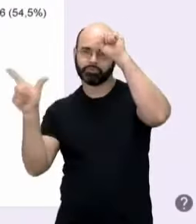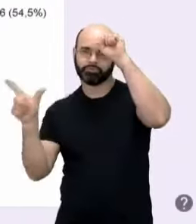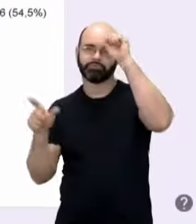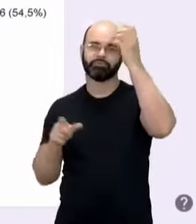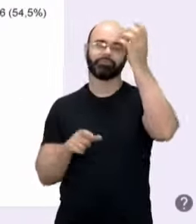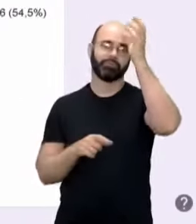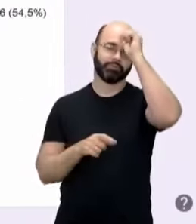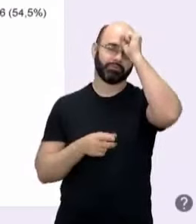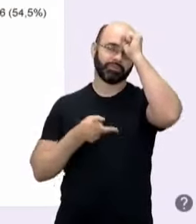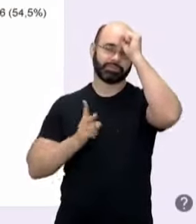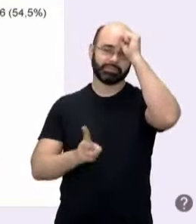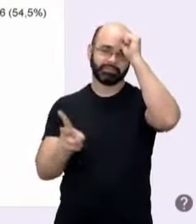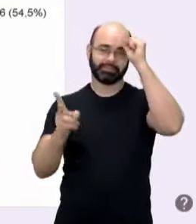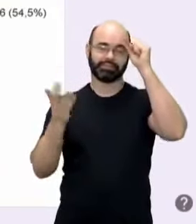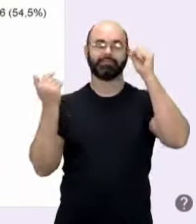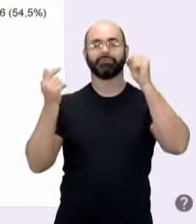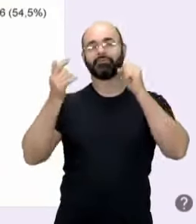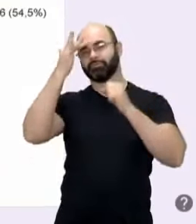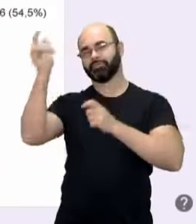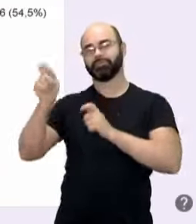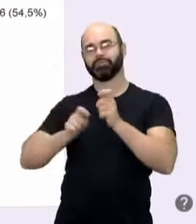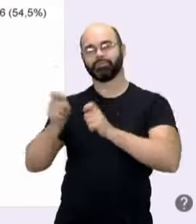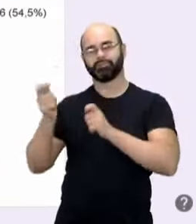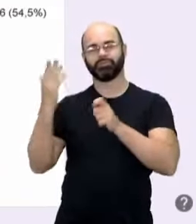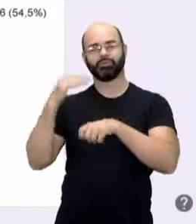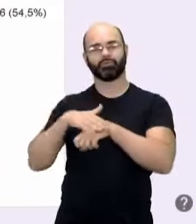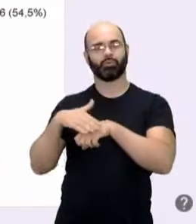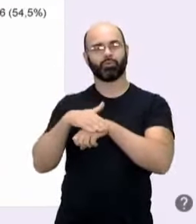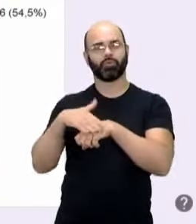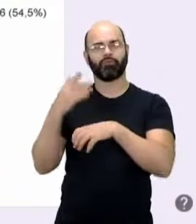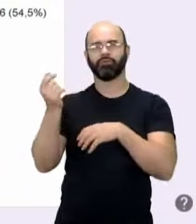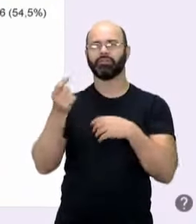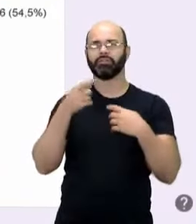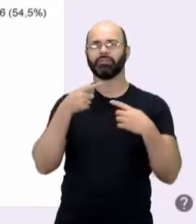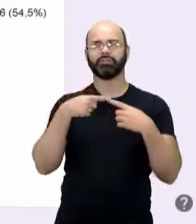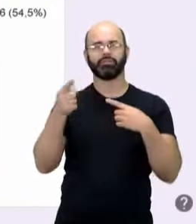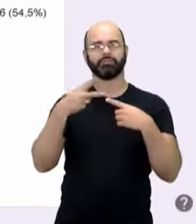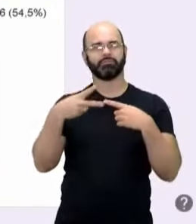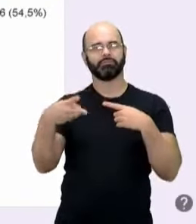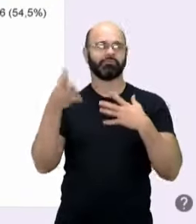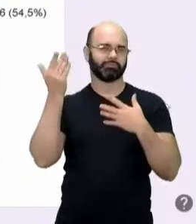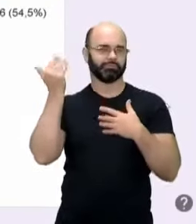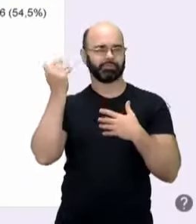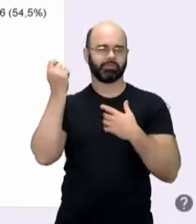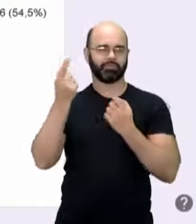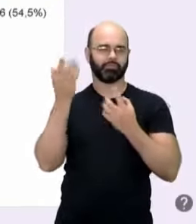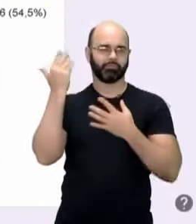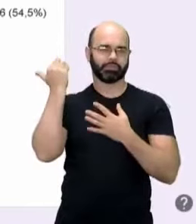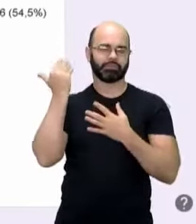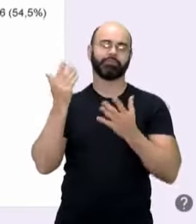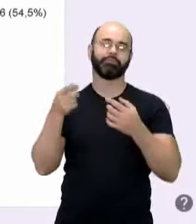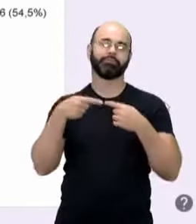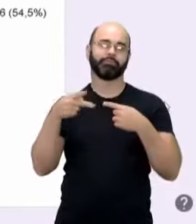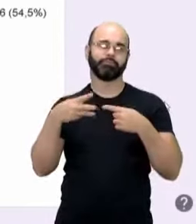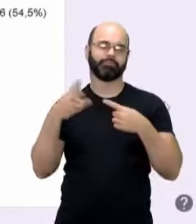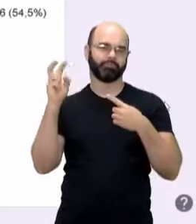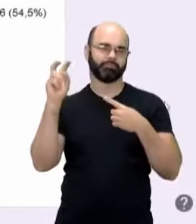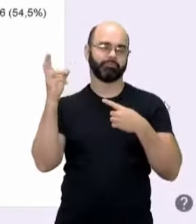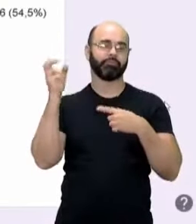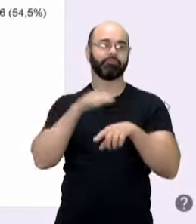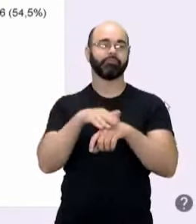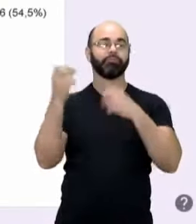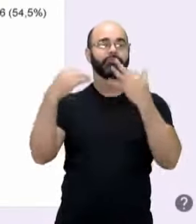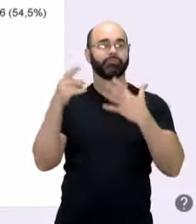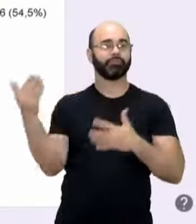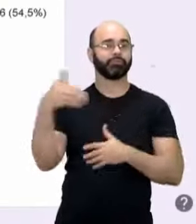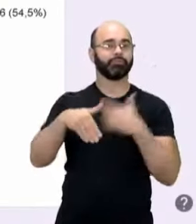Gestores que tiveram conosco na semana passada, falando, né? Algumas semanas atrás, não na semana passada, algumas semanas atrás, falando sobre o aprender sempre, está aqui hoje